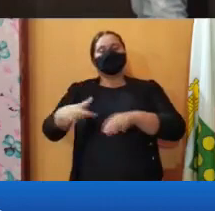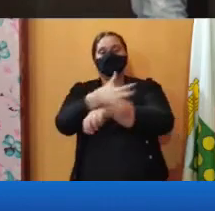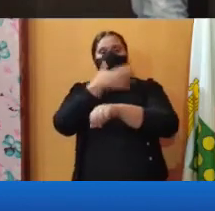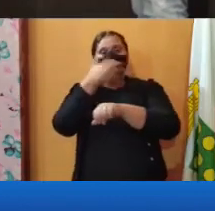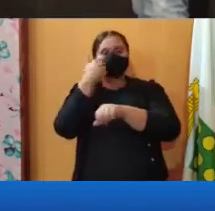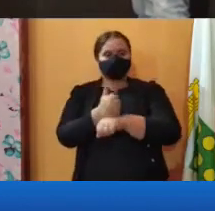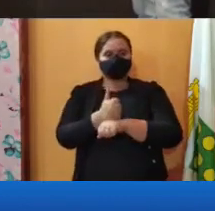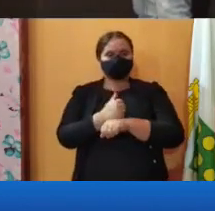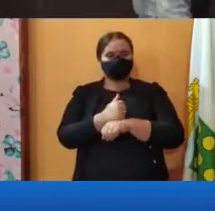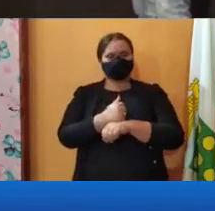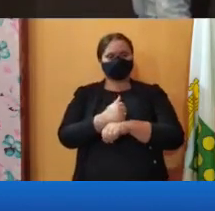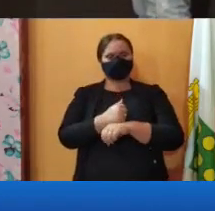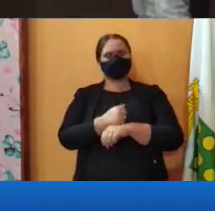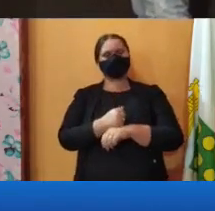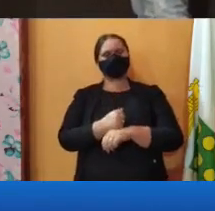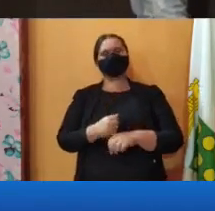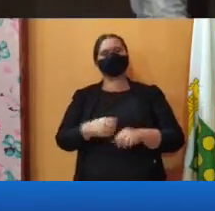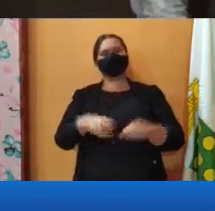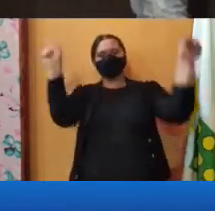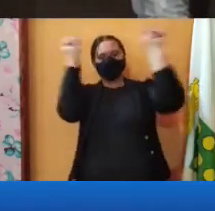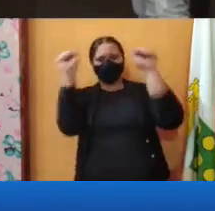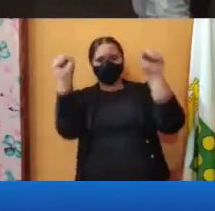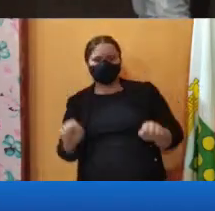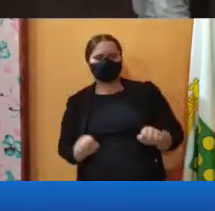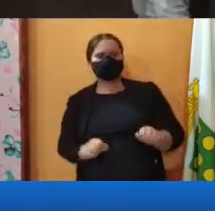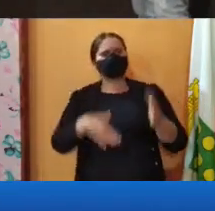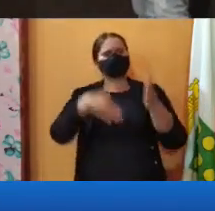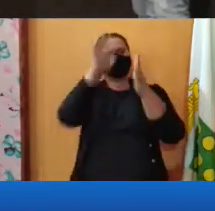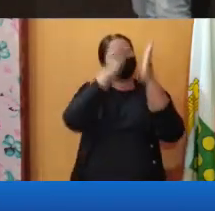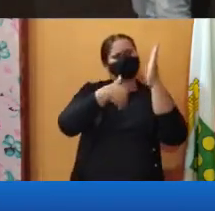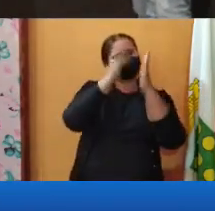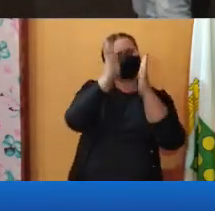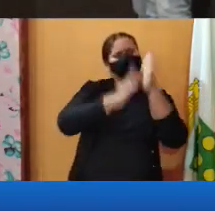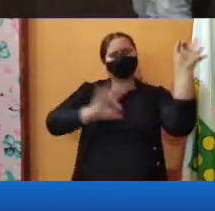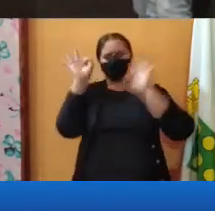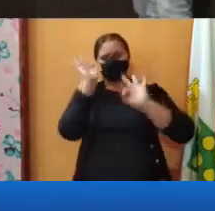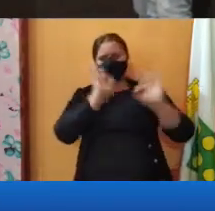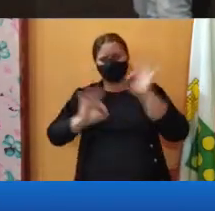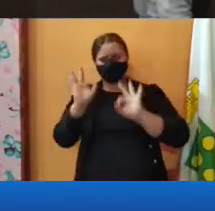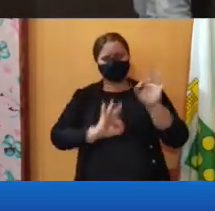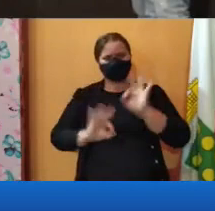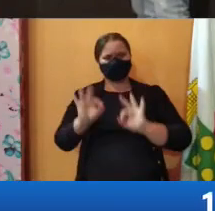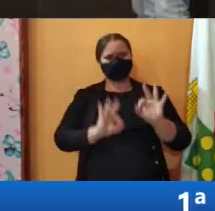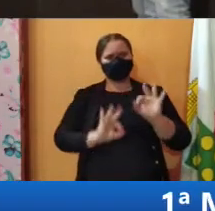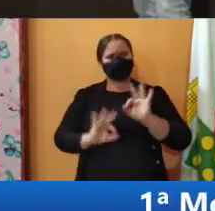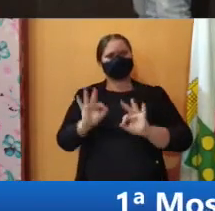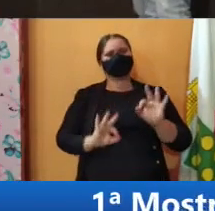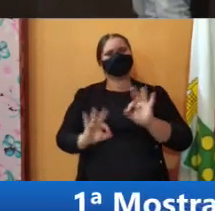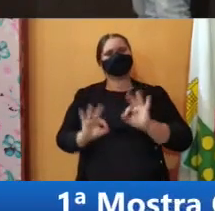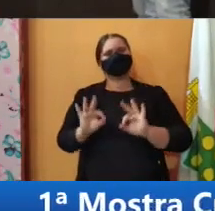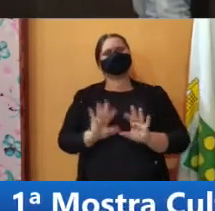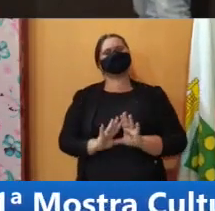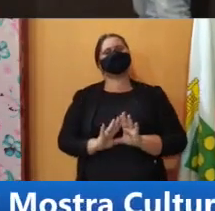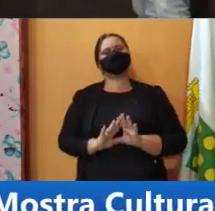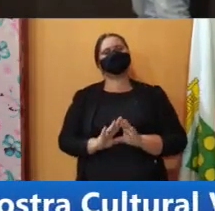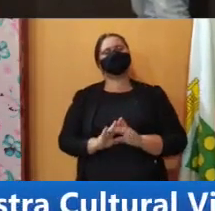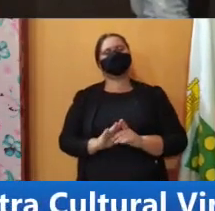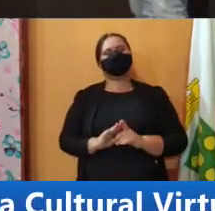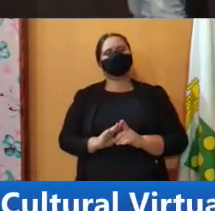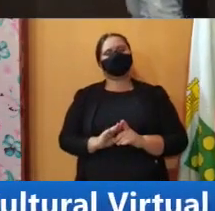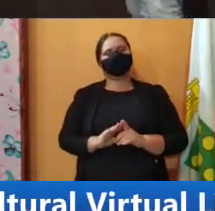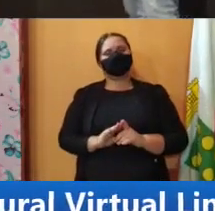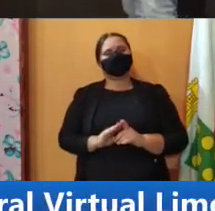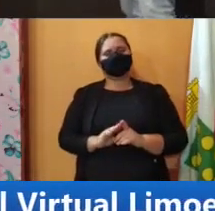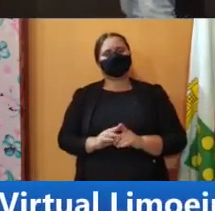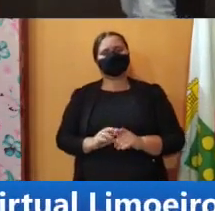Bandeira, que Valdésio vai abrilhantar. Não é? A Praça da Bandeira, eu estou radicalizando, gente. Ninguém pode comercializar nada lá, para